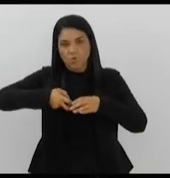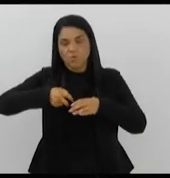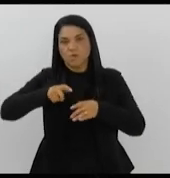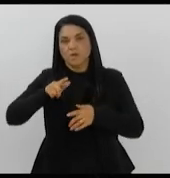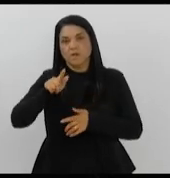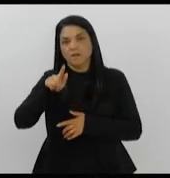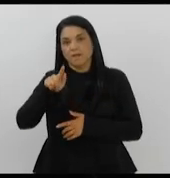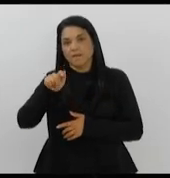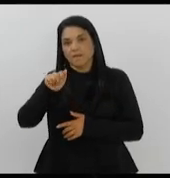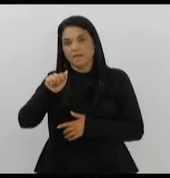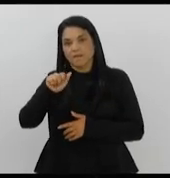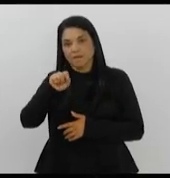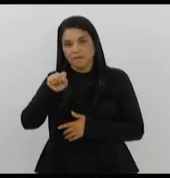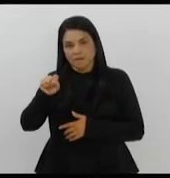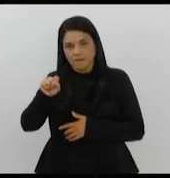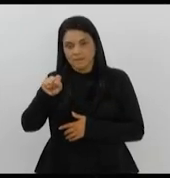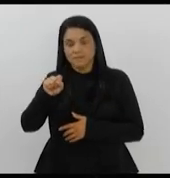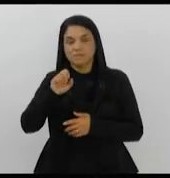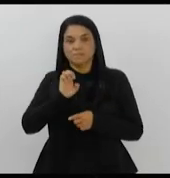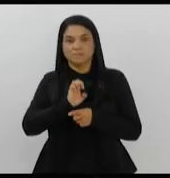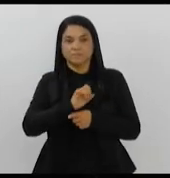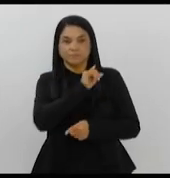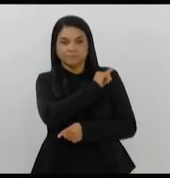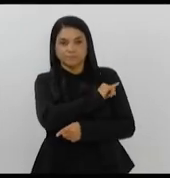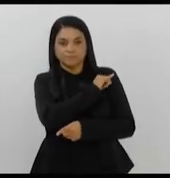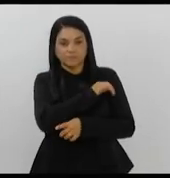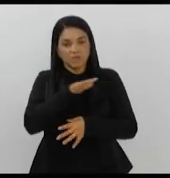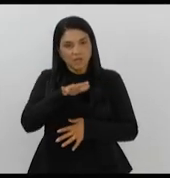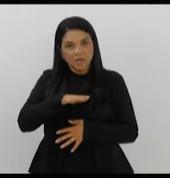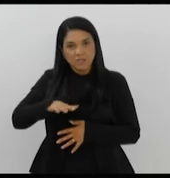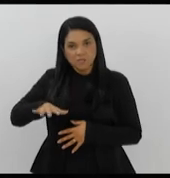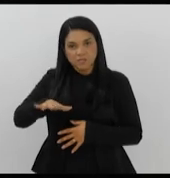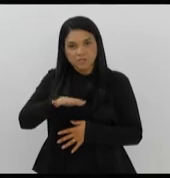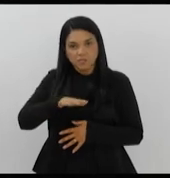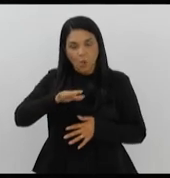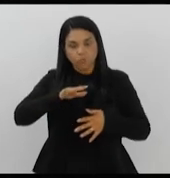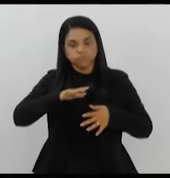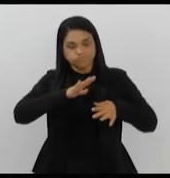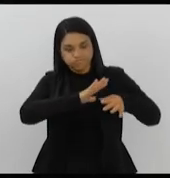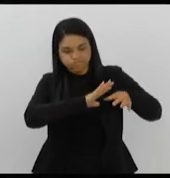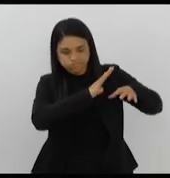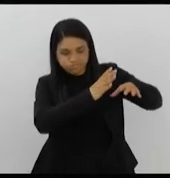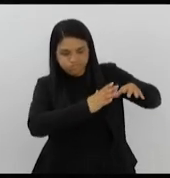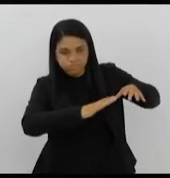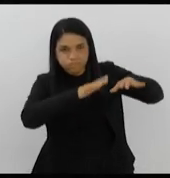no estado do Rio de Janeiro, em nossa região costeira.